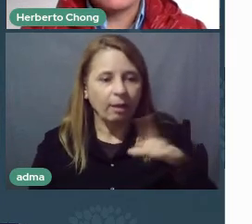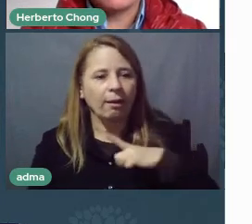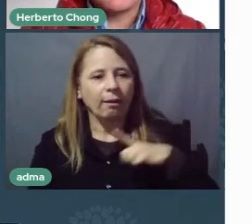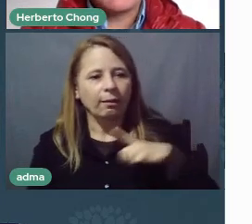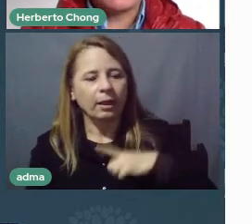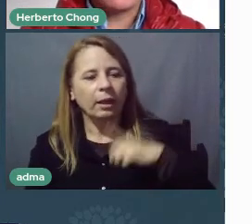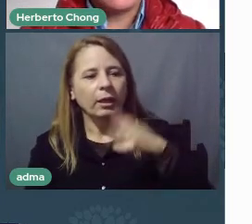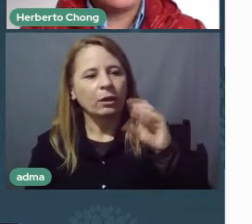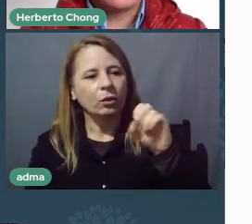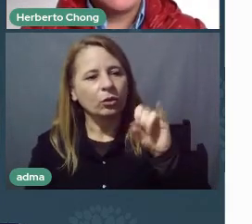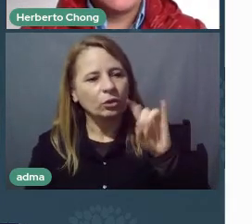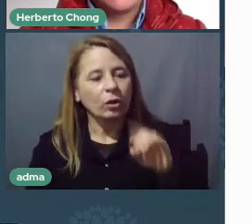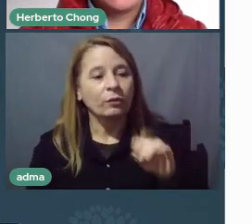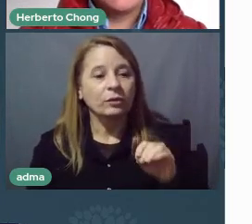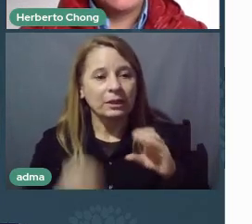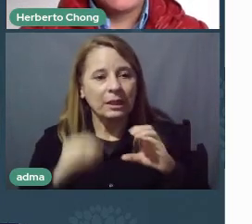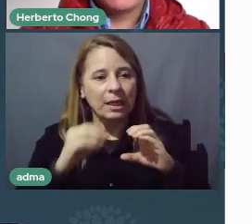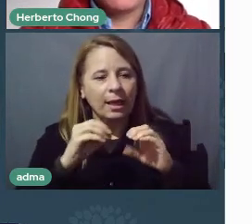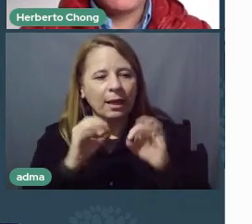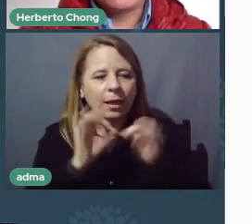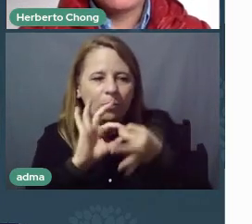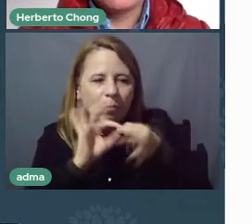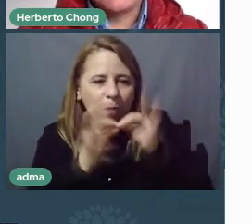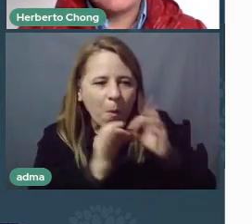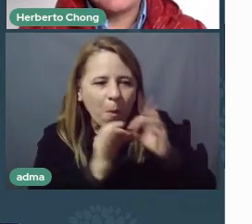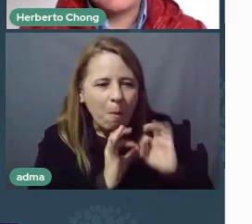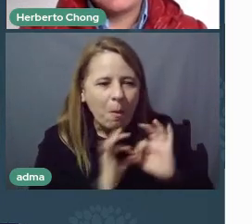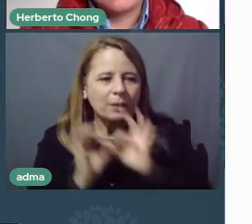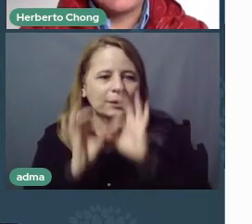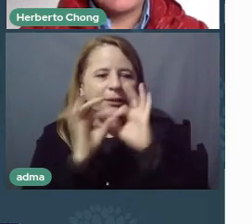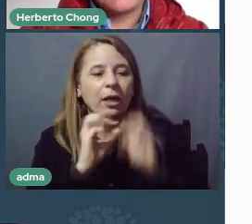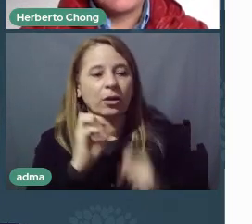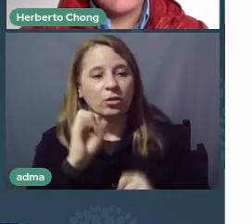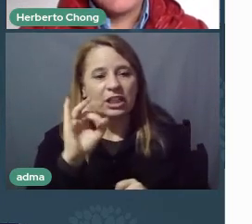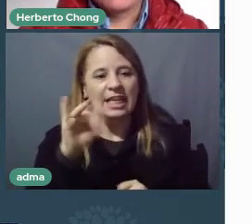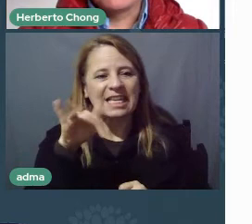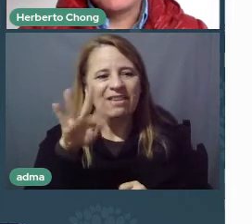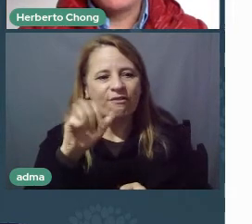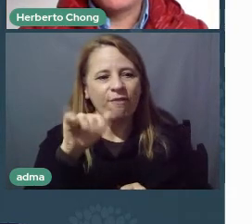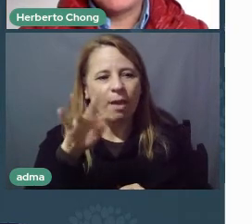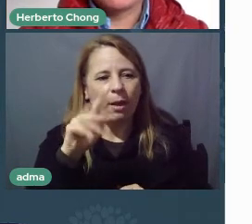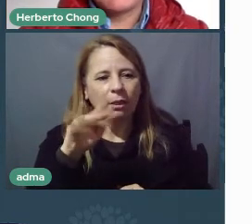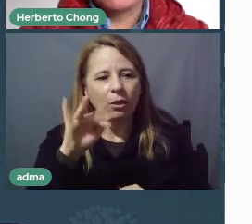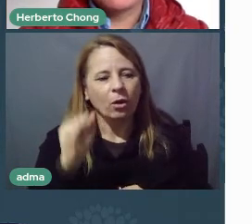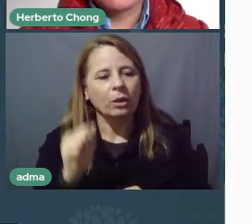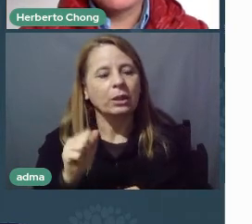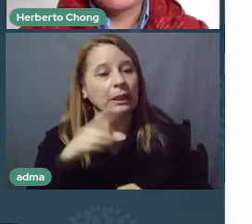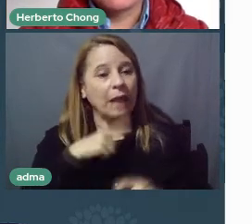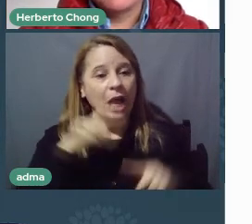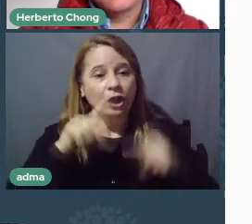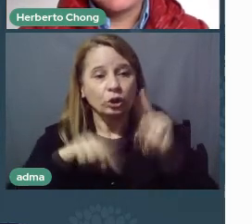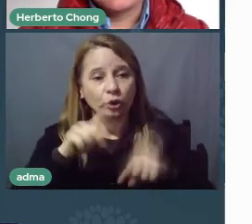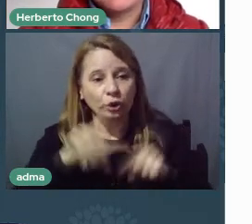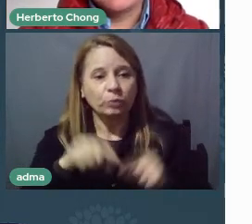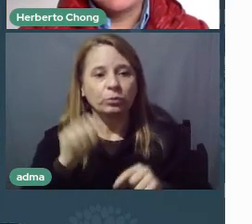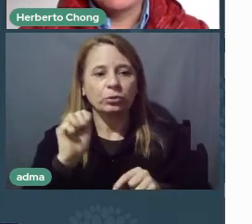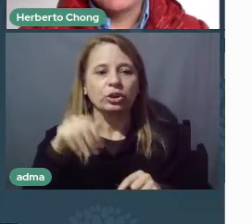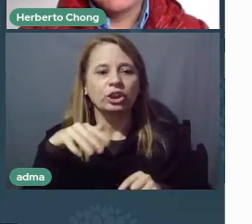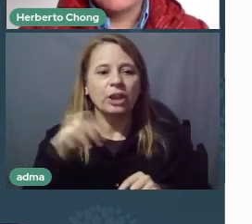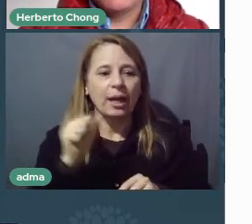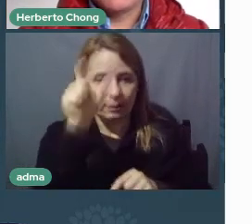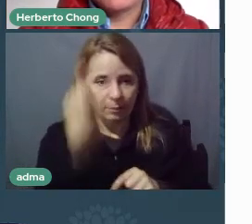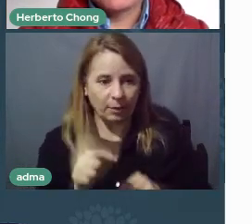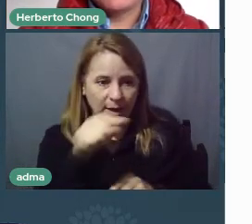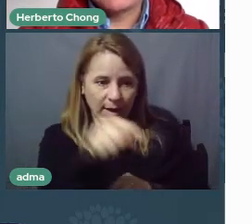são células inflamatórias que mostram o tipo de asmático que eu estou